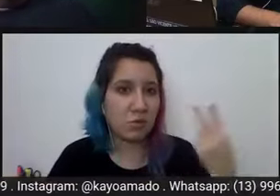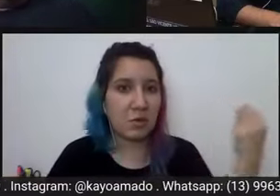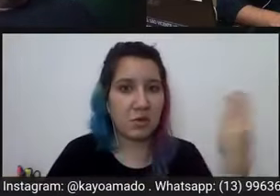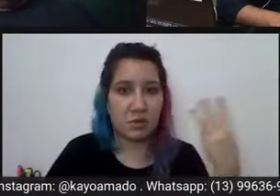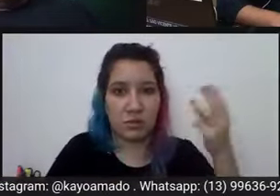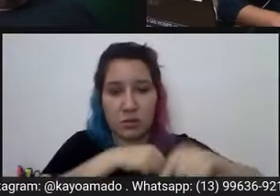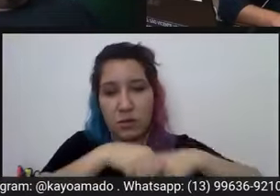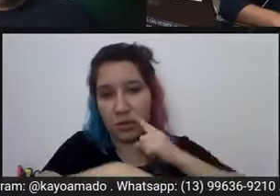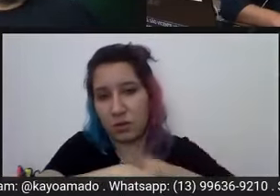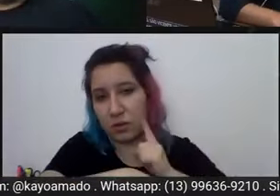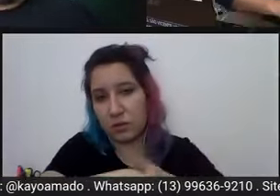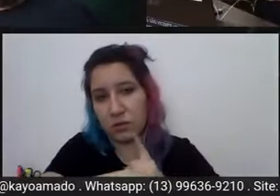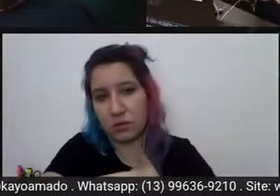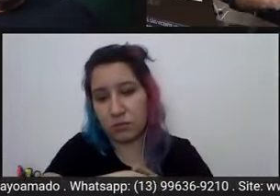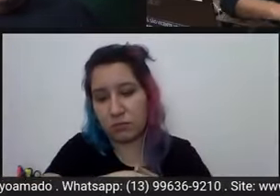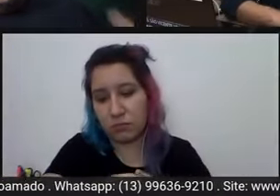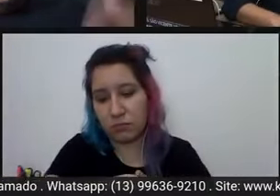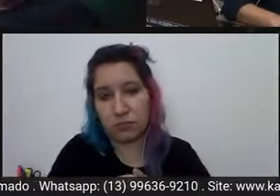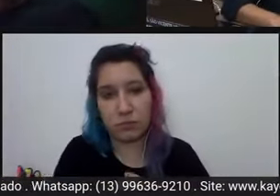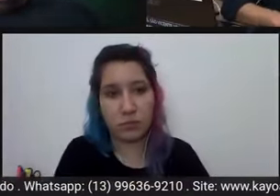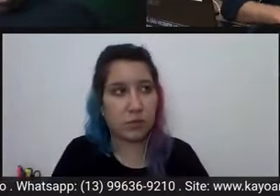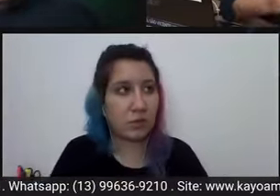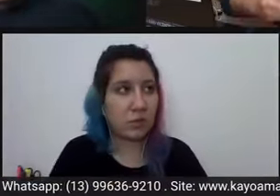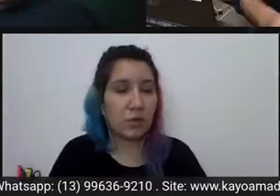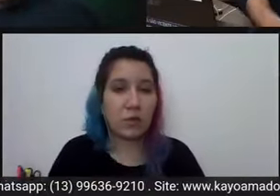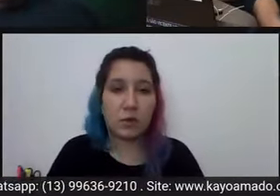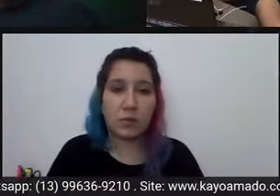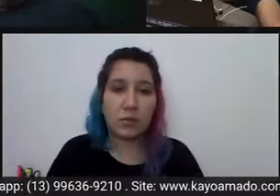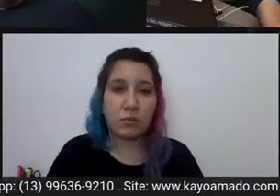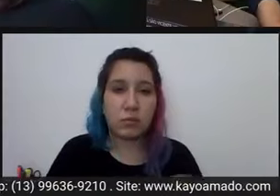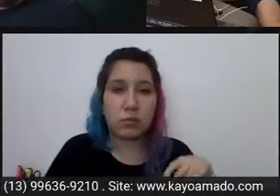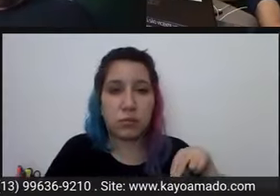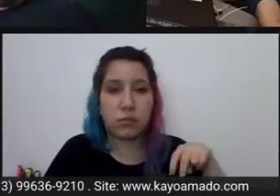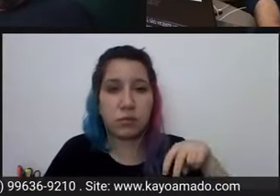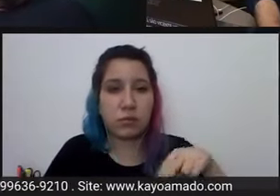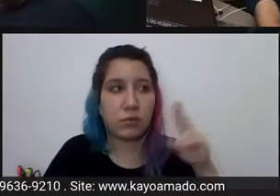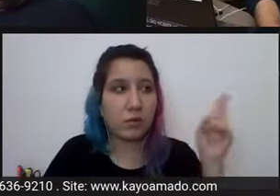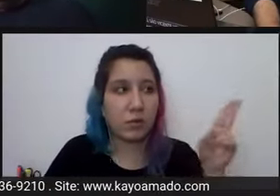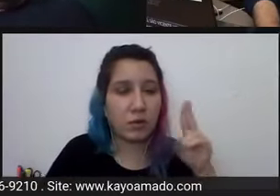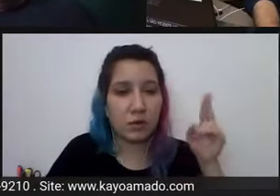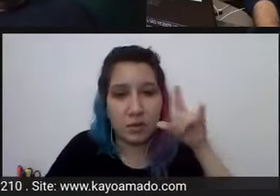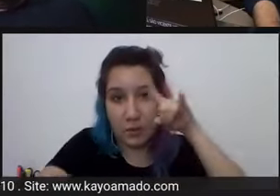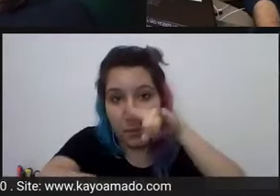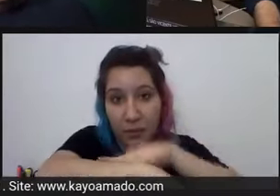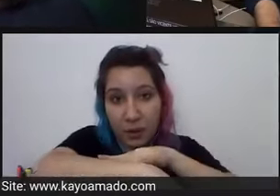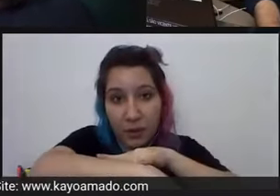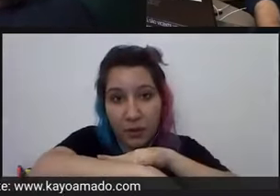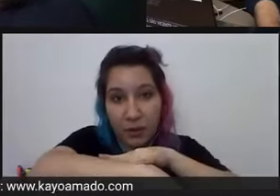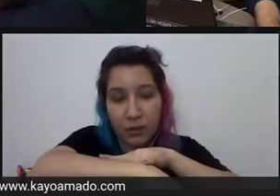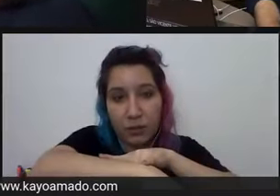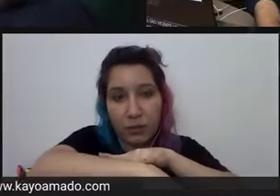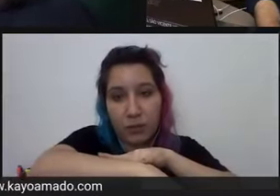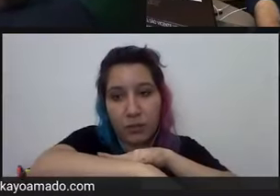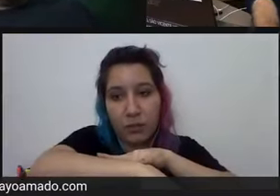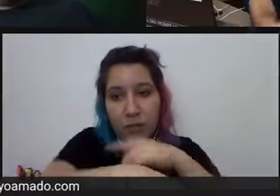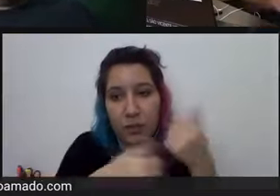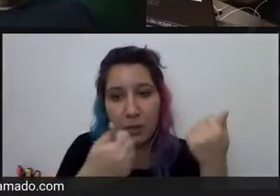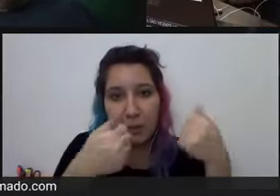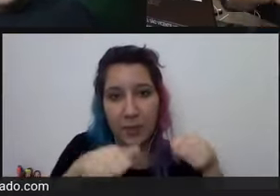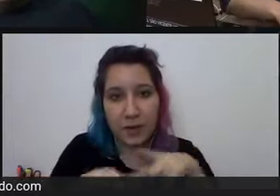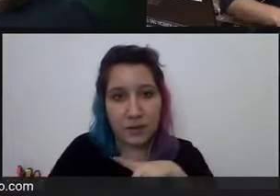possivelmente, se você quiser ficar por ali, inclusive está consumindo ali, você vai ter que utilizar sanitário. Então não dá para ser... tem